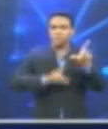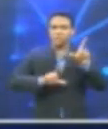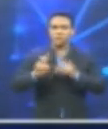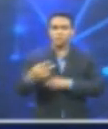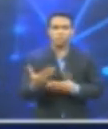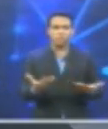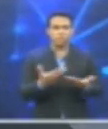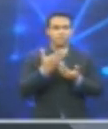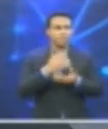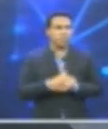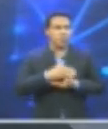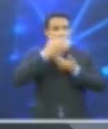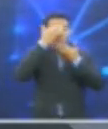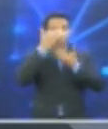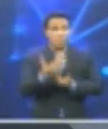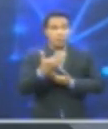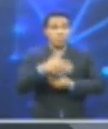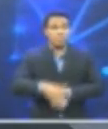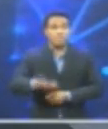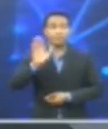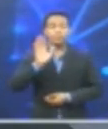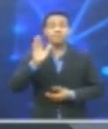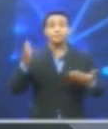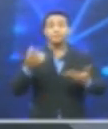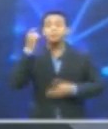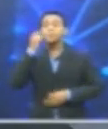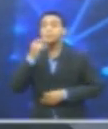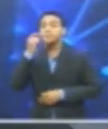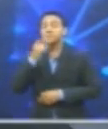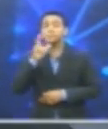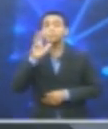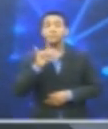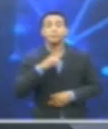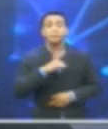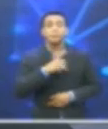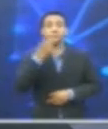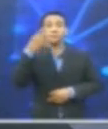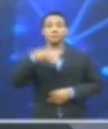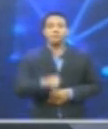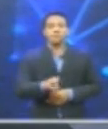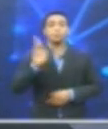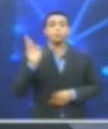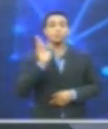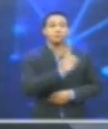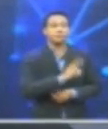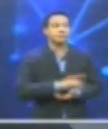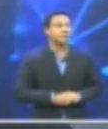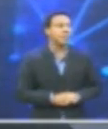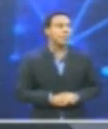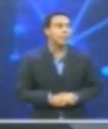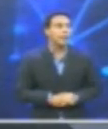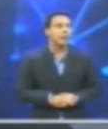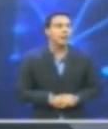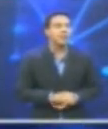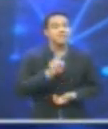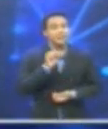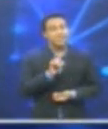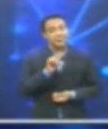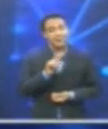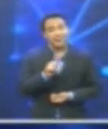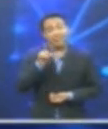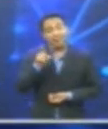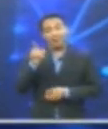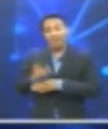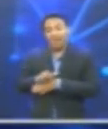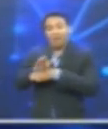telespectador. Obrigado, candidato. Agora, o candidato Robson Faria tem um minuto de réplica. Se a ajuda dele foi igual a que ele deu